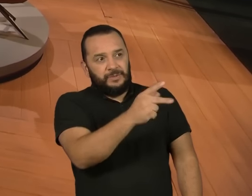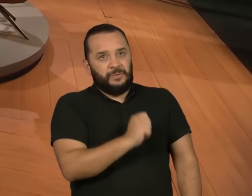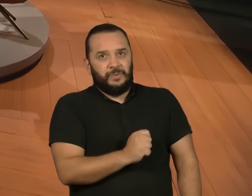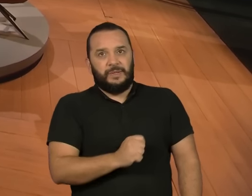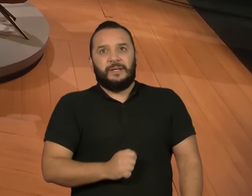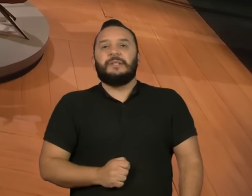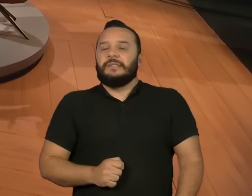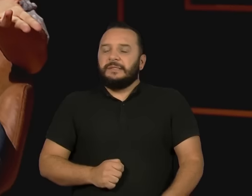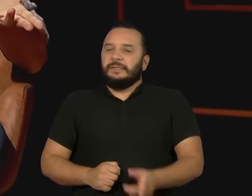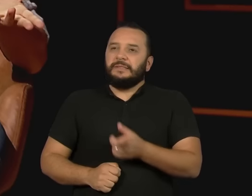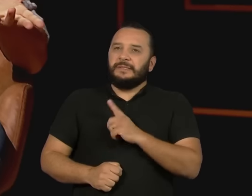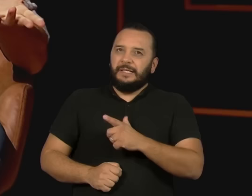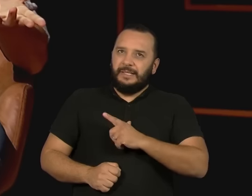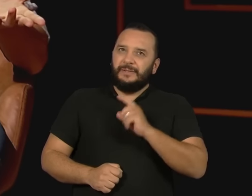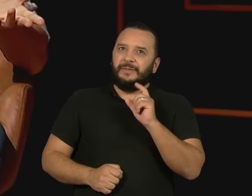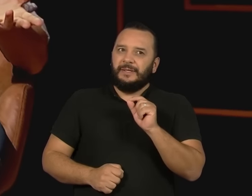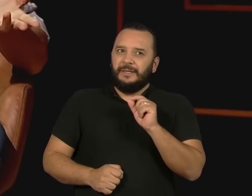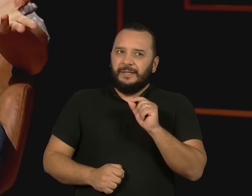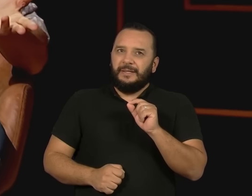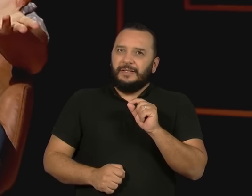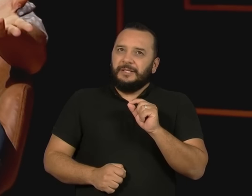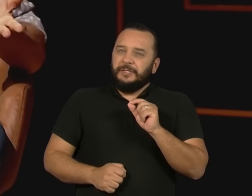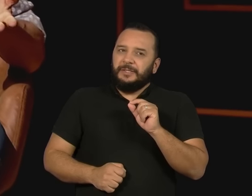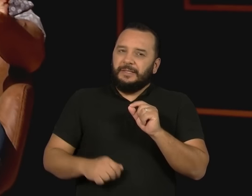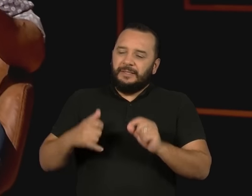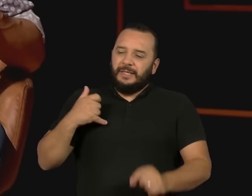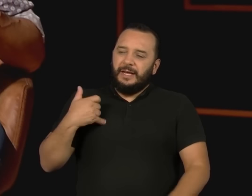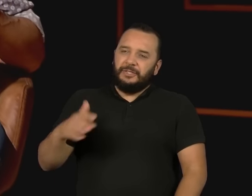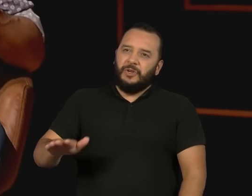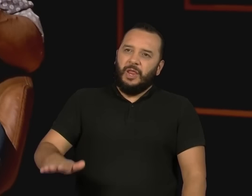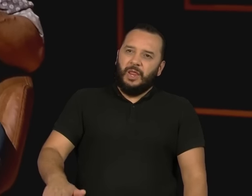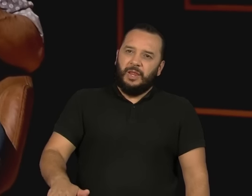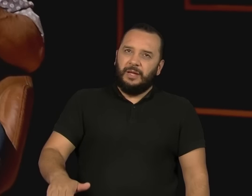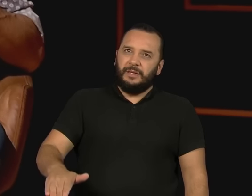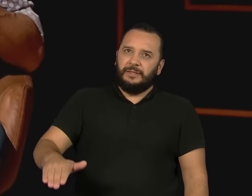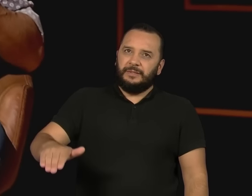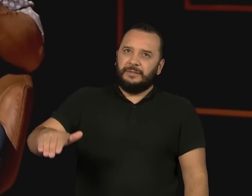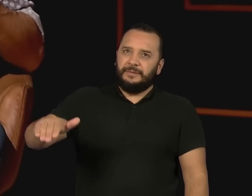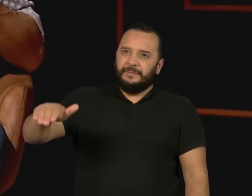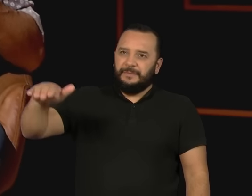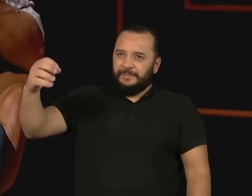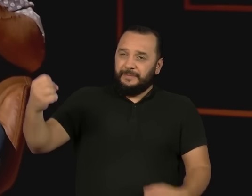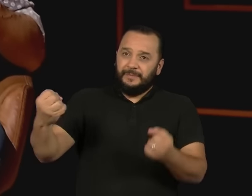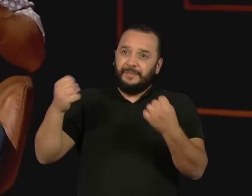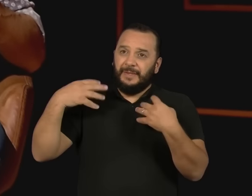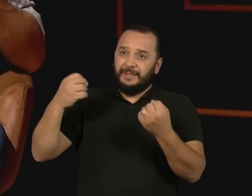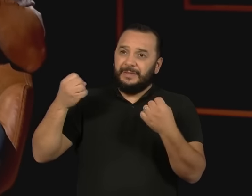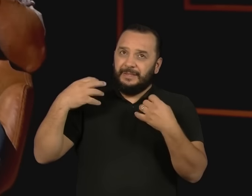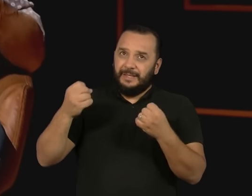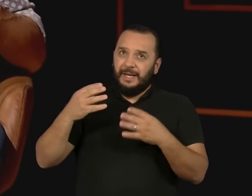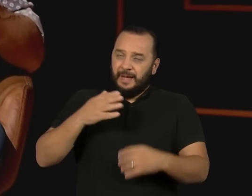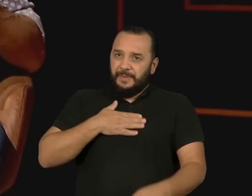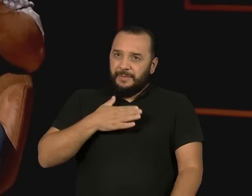Digamos que desde muito pequeno me foi ensinado o tamanho da importância da